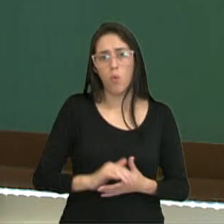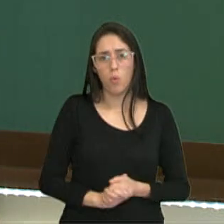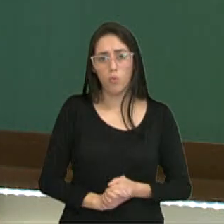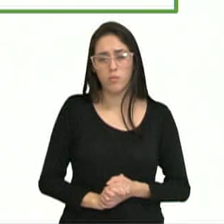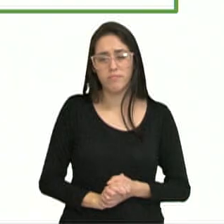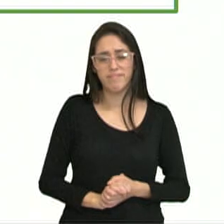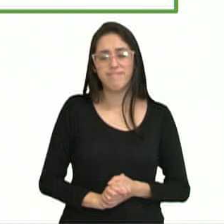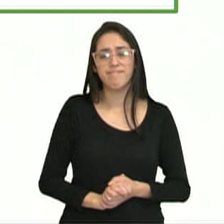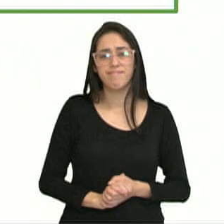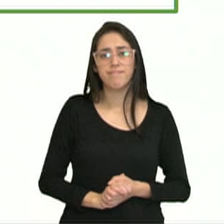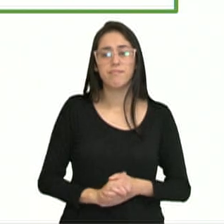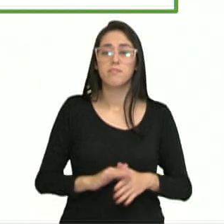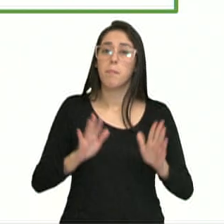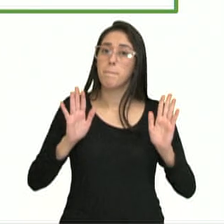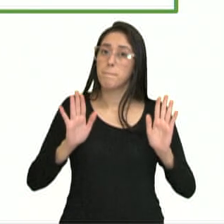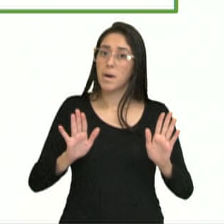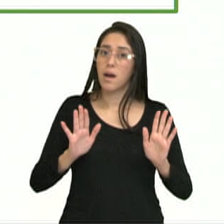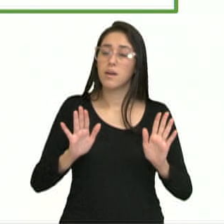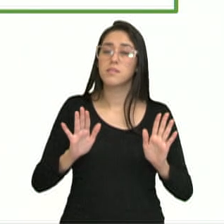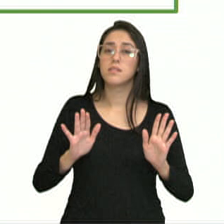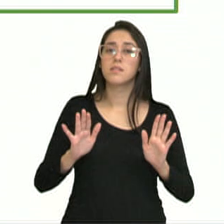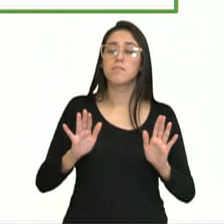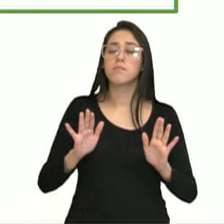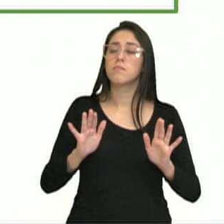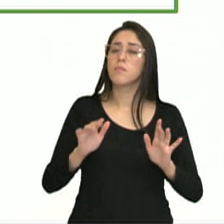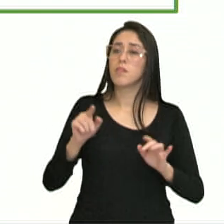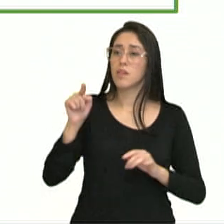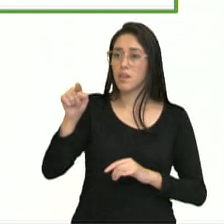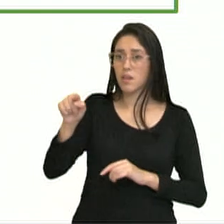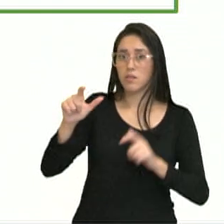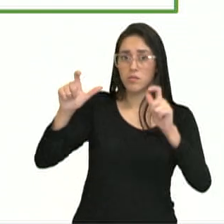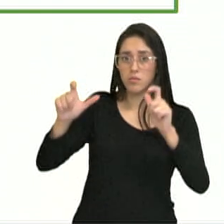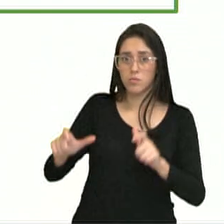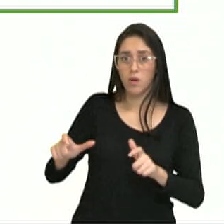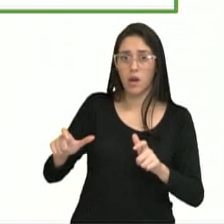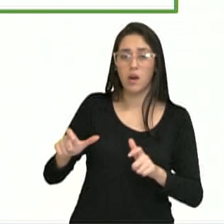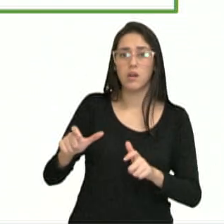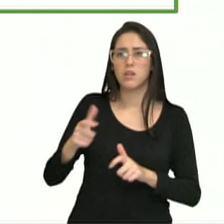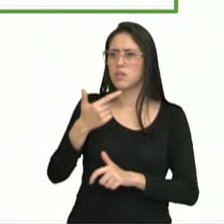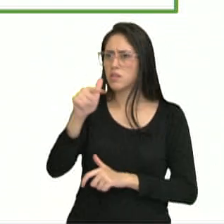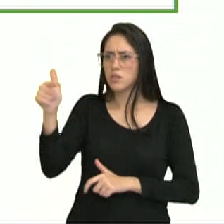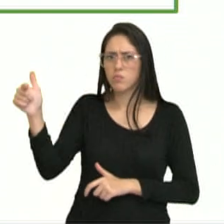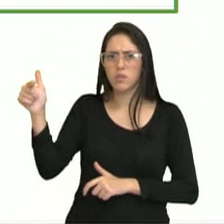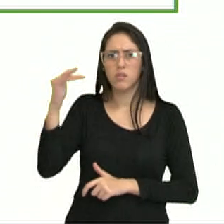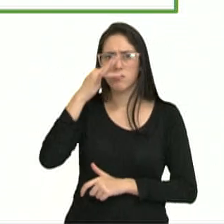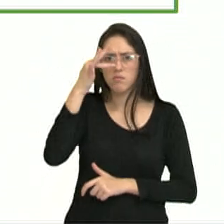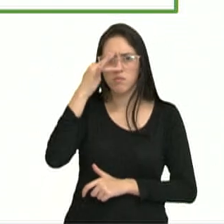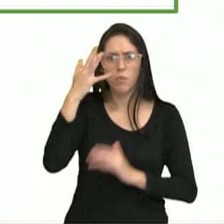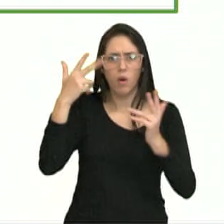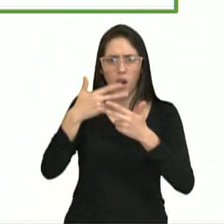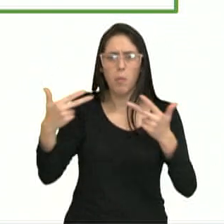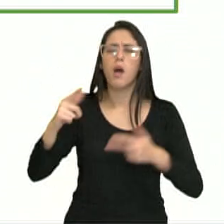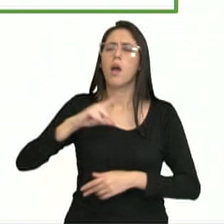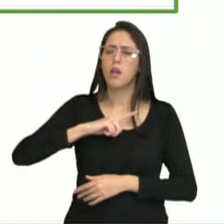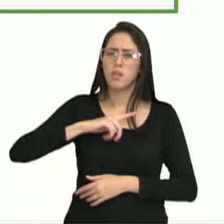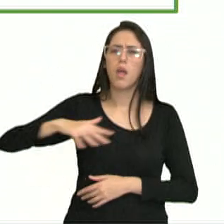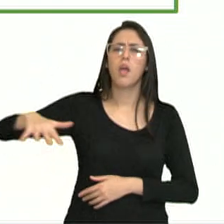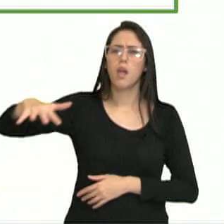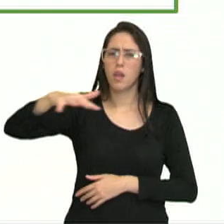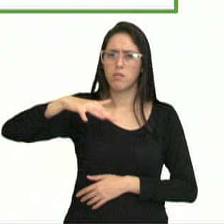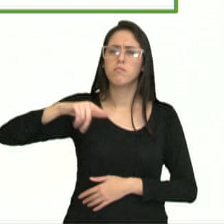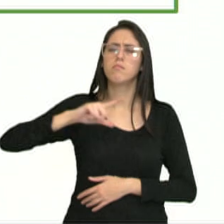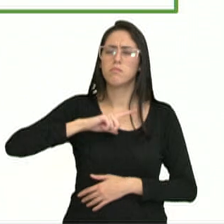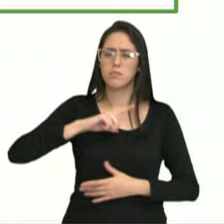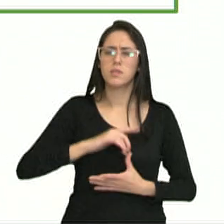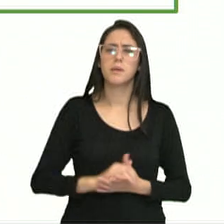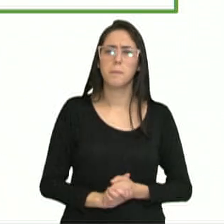imediatamente disponíveis. Mas isso não significa que essas localidades não apresentam fauna, flora e até mesmo cidades em suas paisagens,